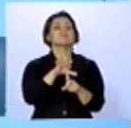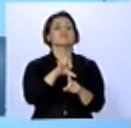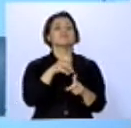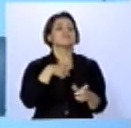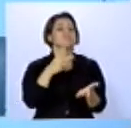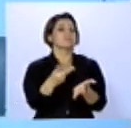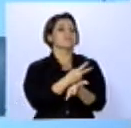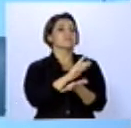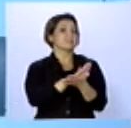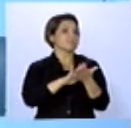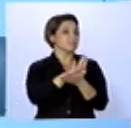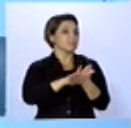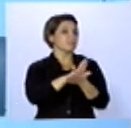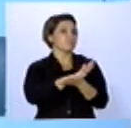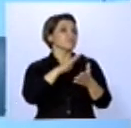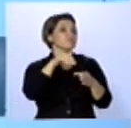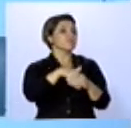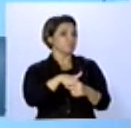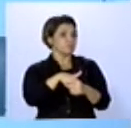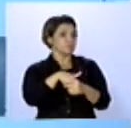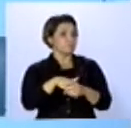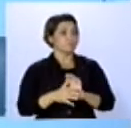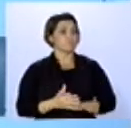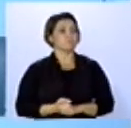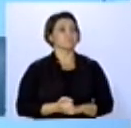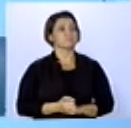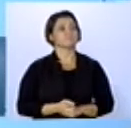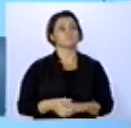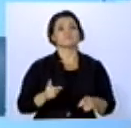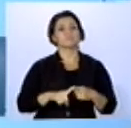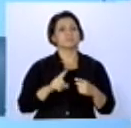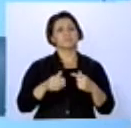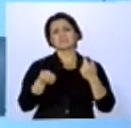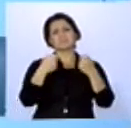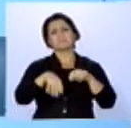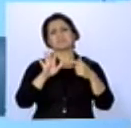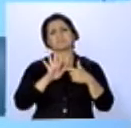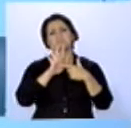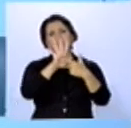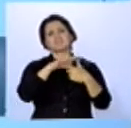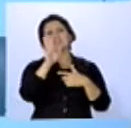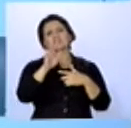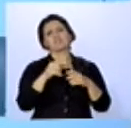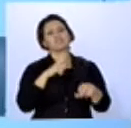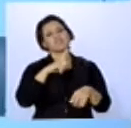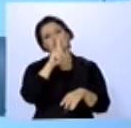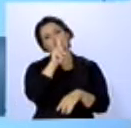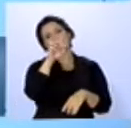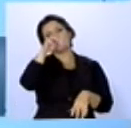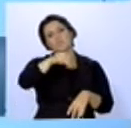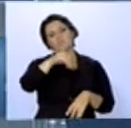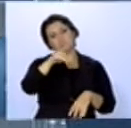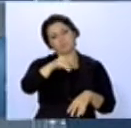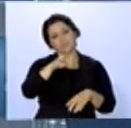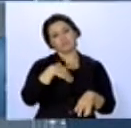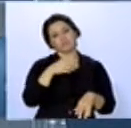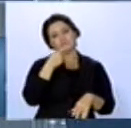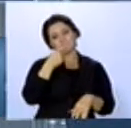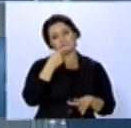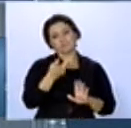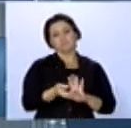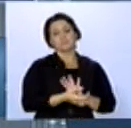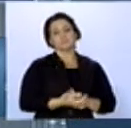bom a gente sabe o Geraldo Tadeu mostrou eu não vou eu vou tentar passar porque eu tenho apenas um minuto aqui na minha